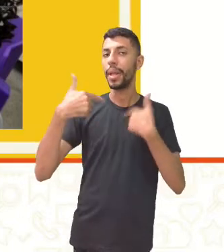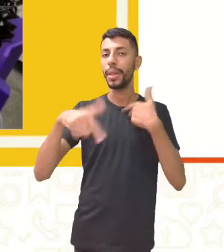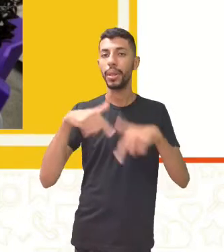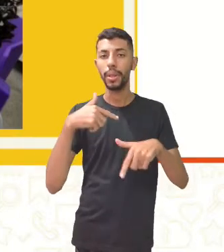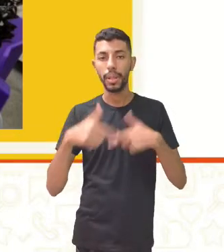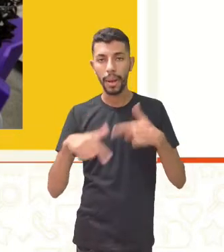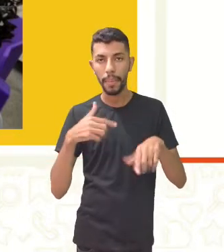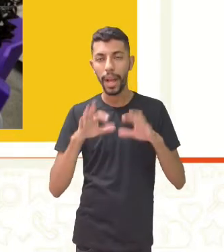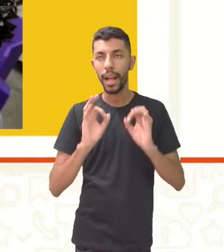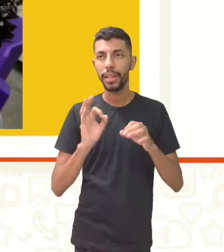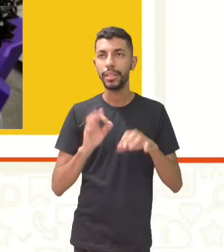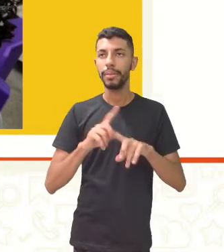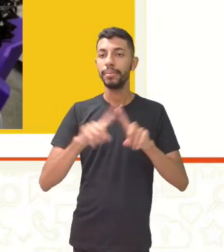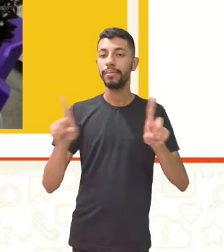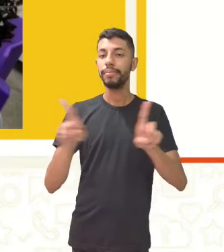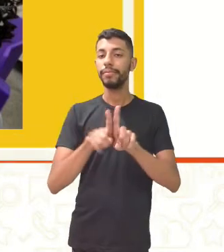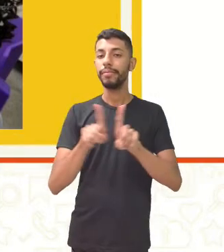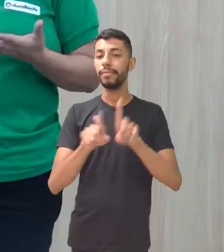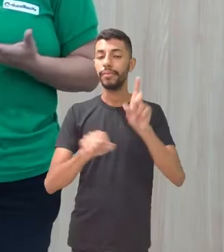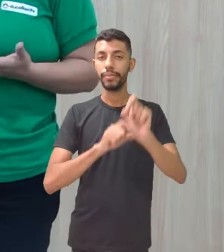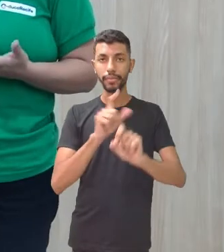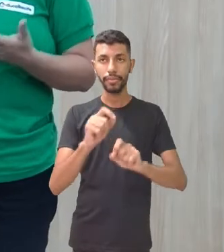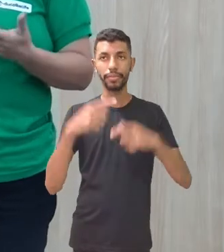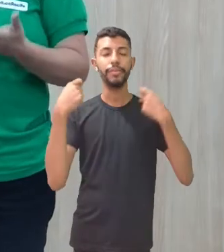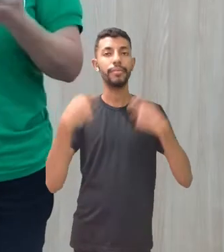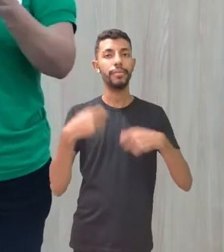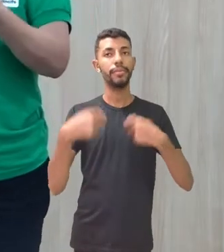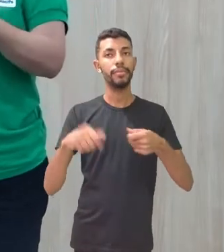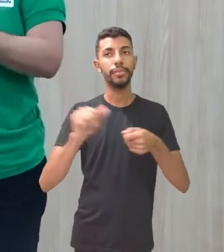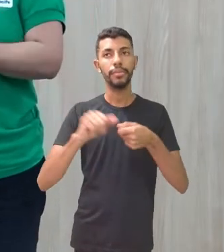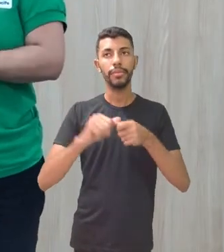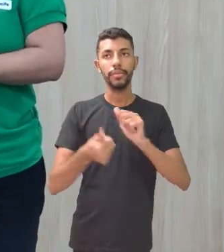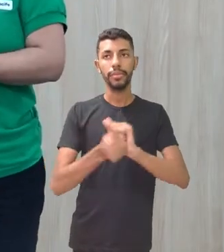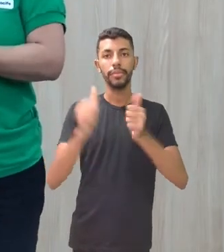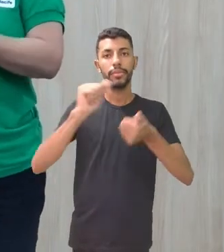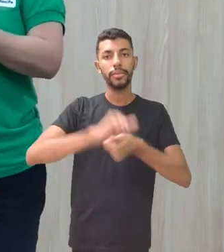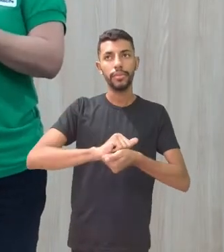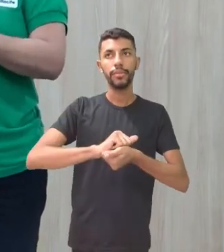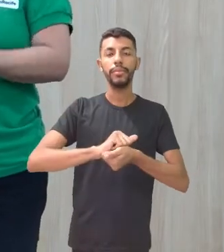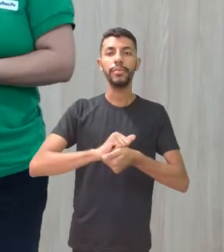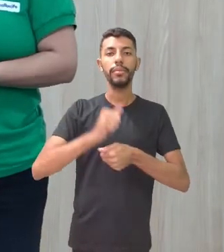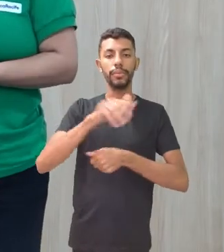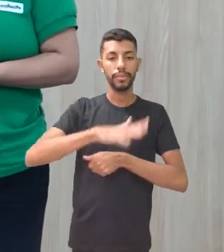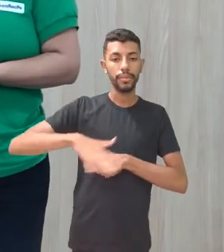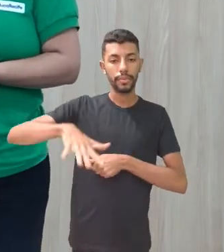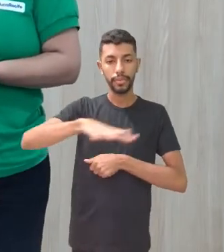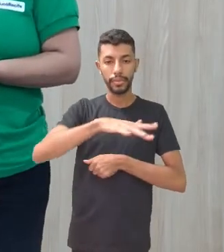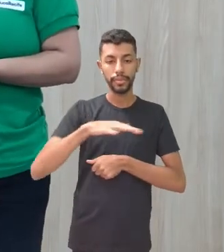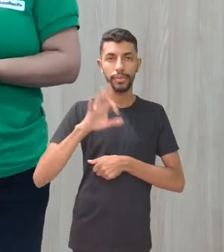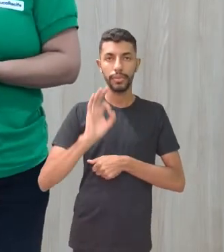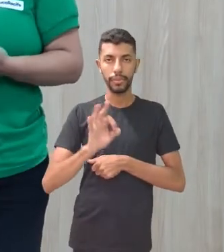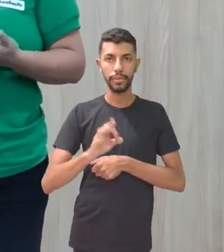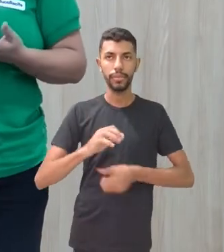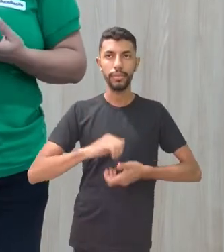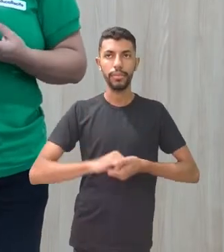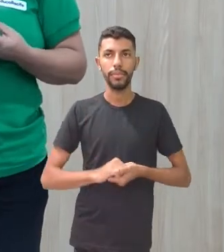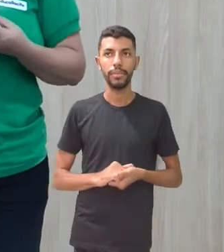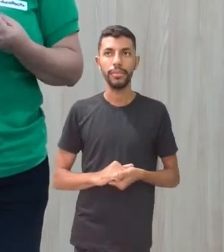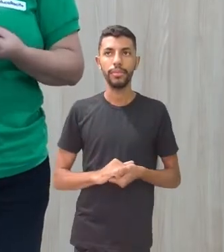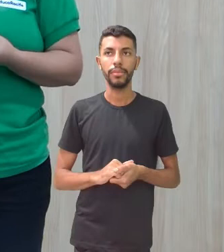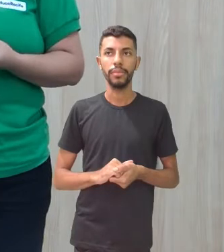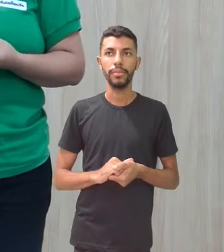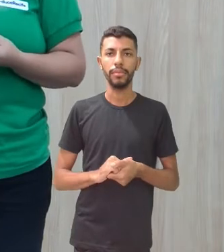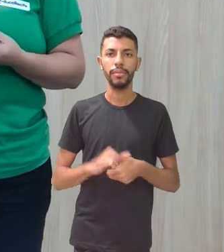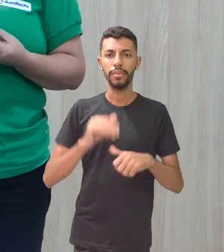no seu trabalho, mas também é preciso que sejam feitas as adaptações no ambiente. Por